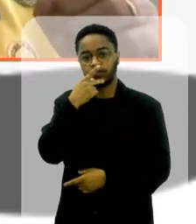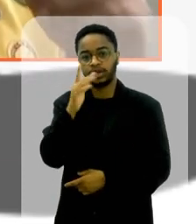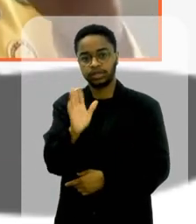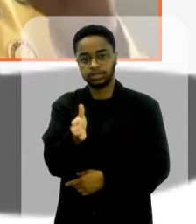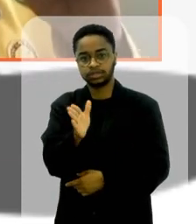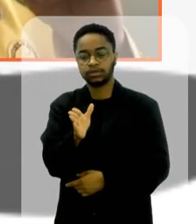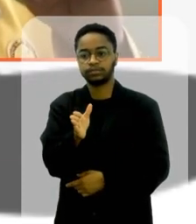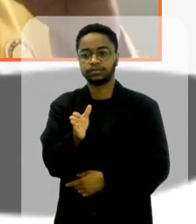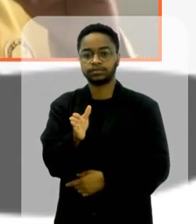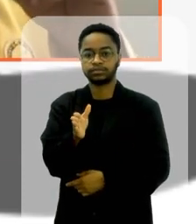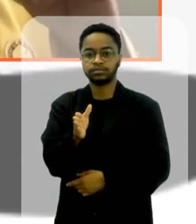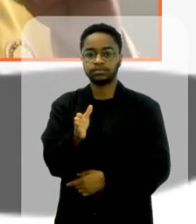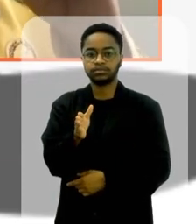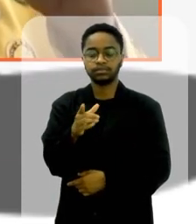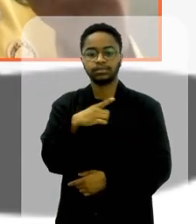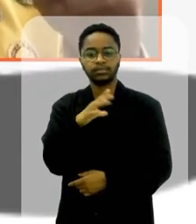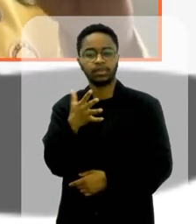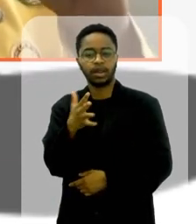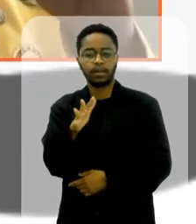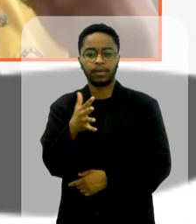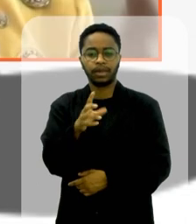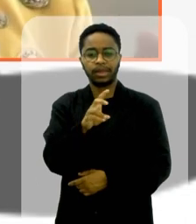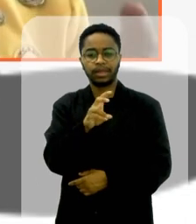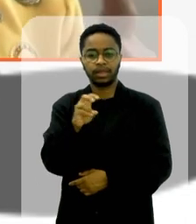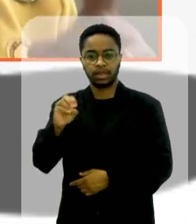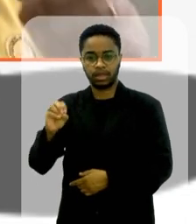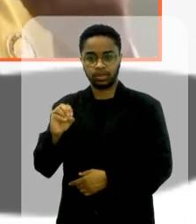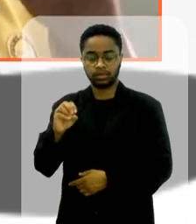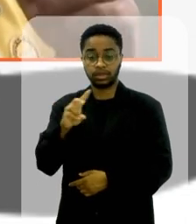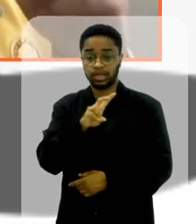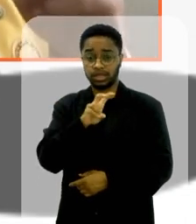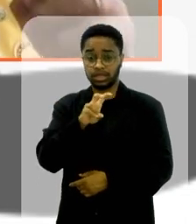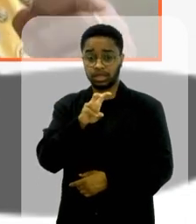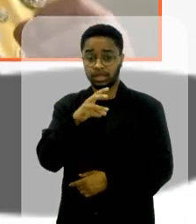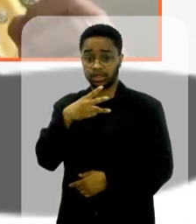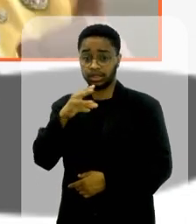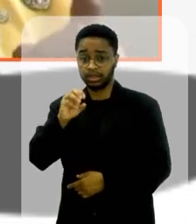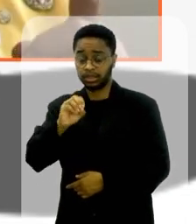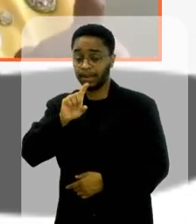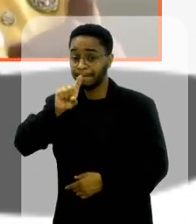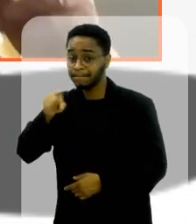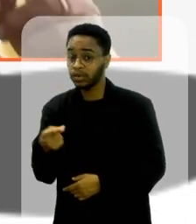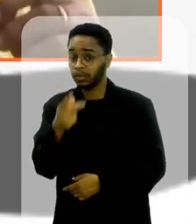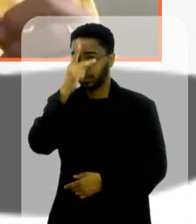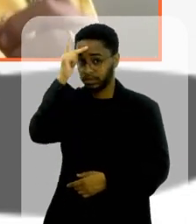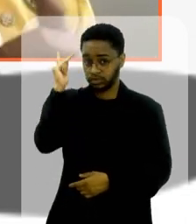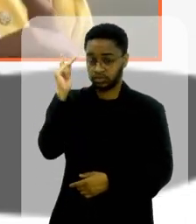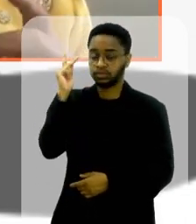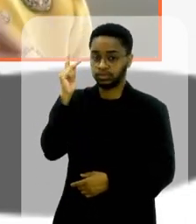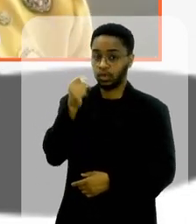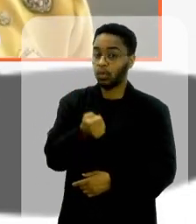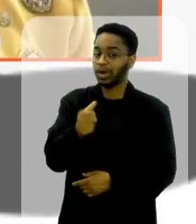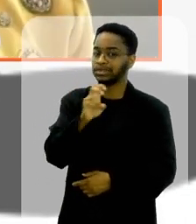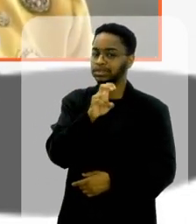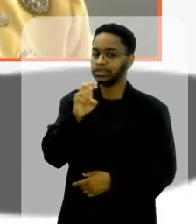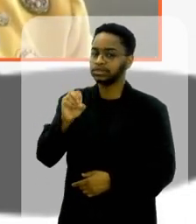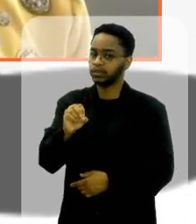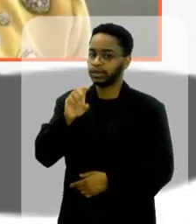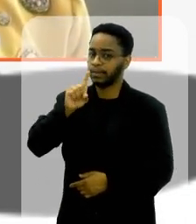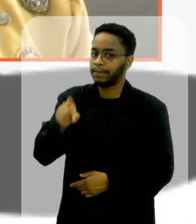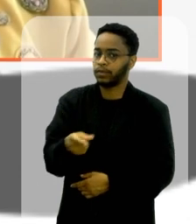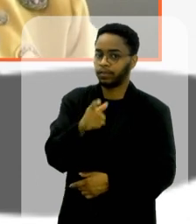disse, com aproximadamente 530 mil pessoas, quase 550 mil